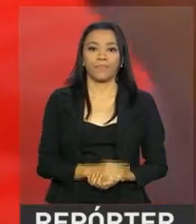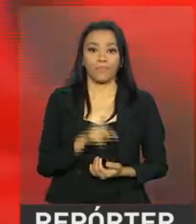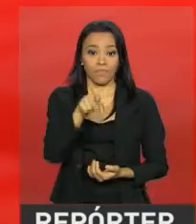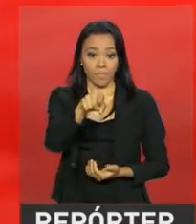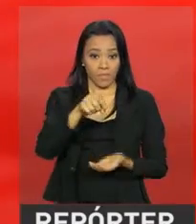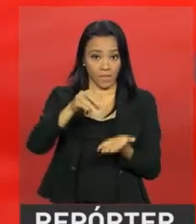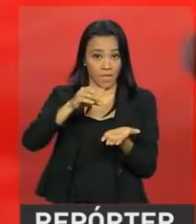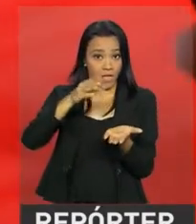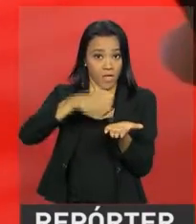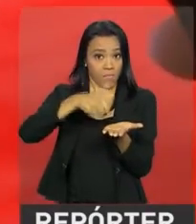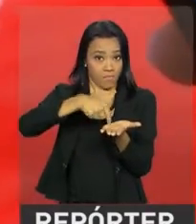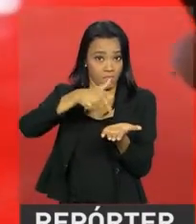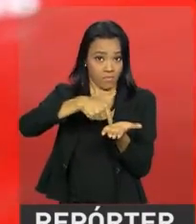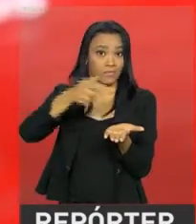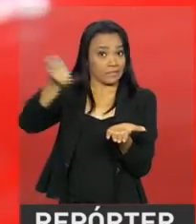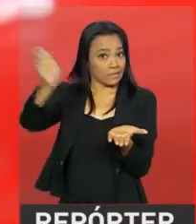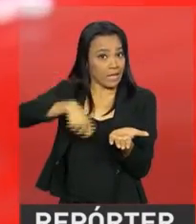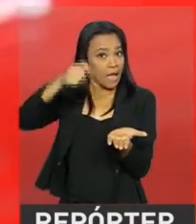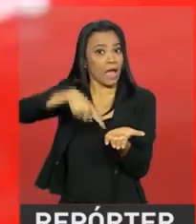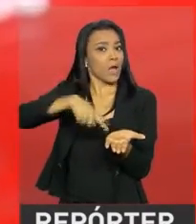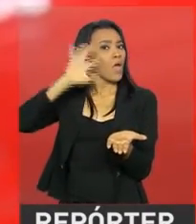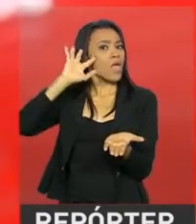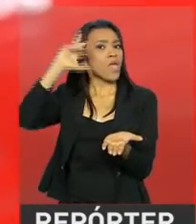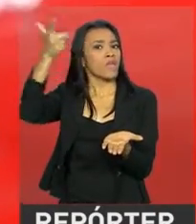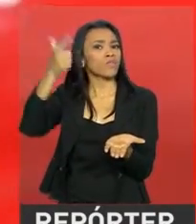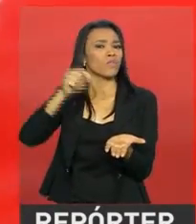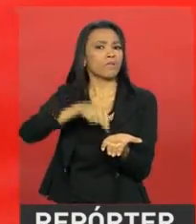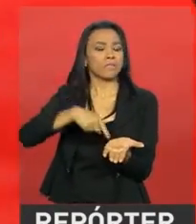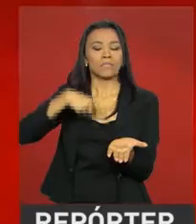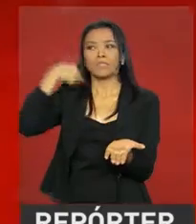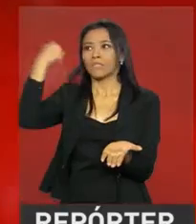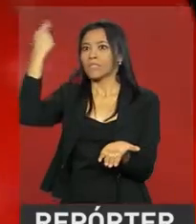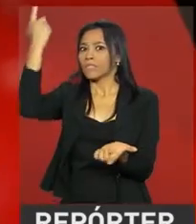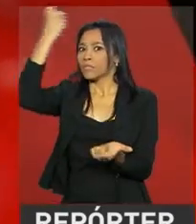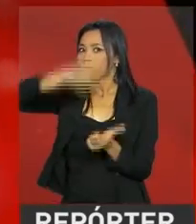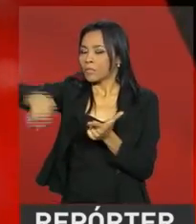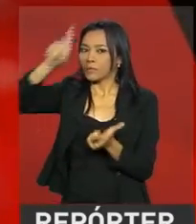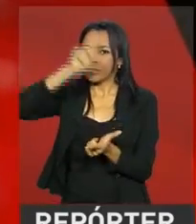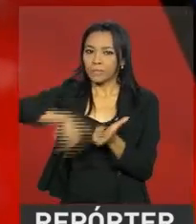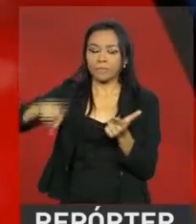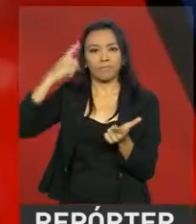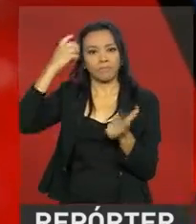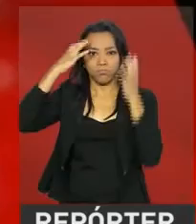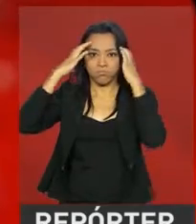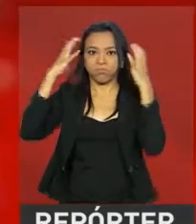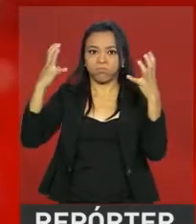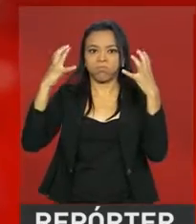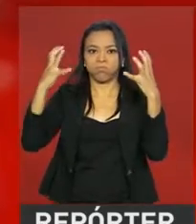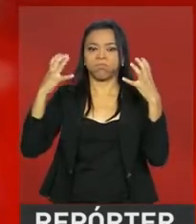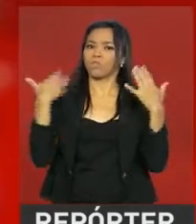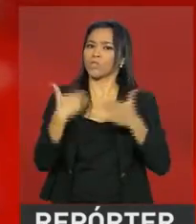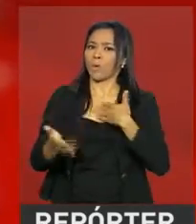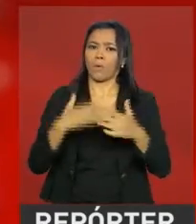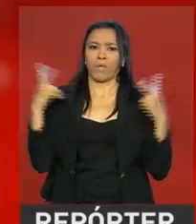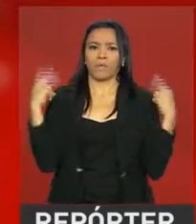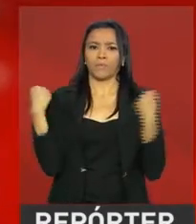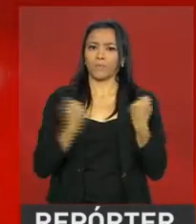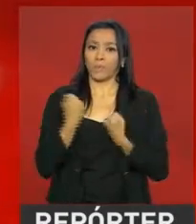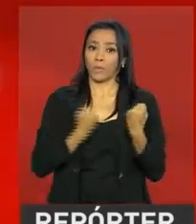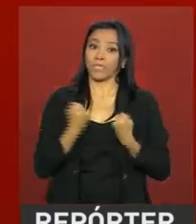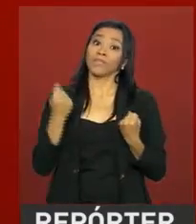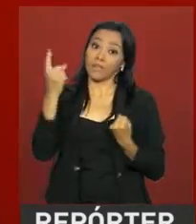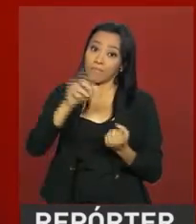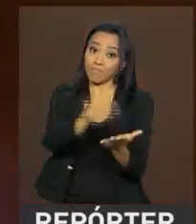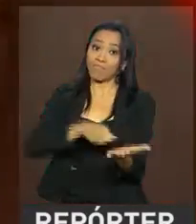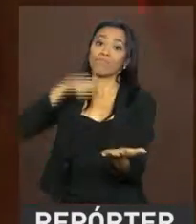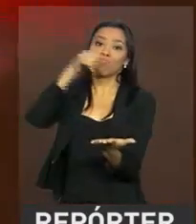Pelo smartphone, agora dá para resolver uma das maiores dores de cabeça de qualquer motorista: multa de